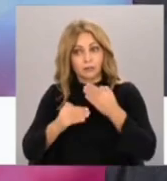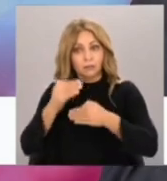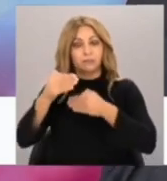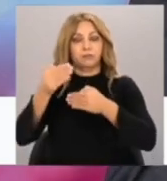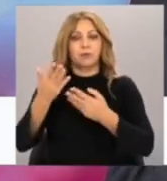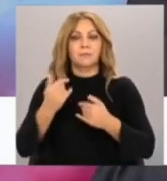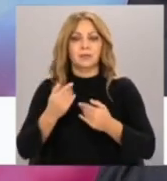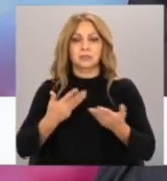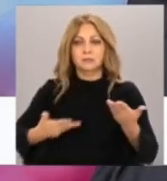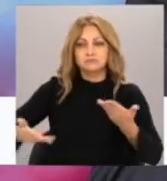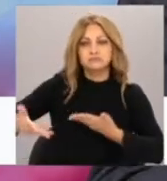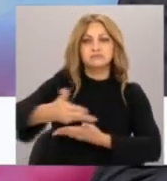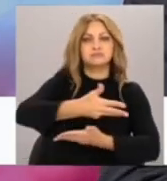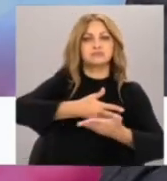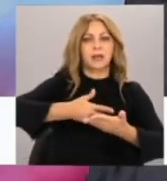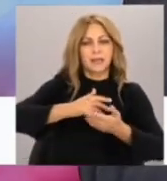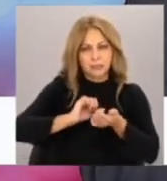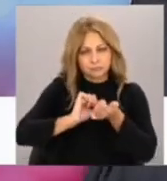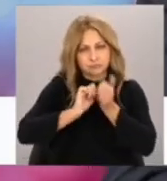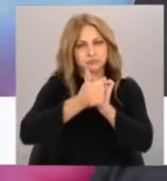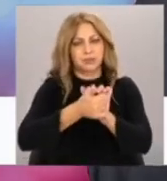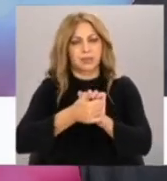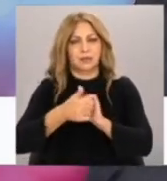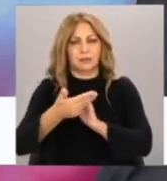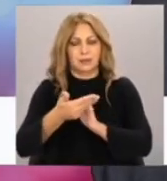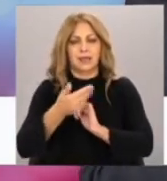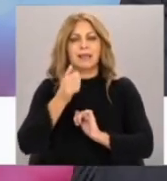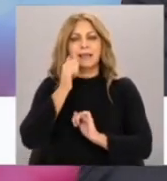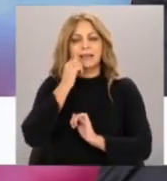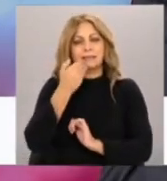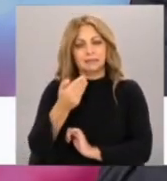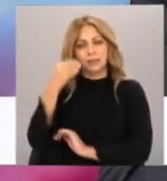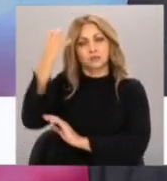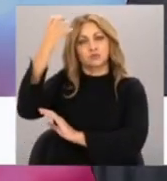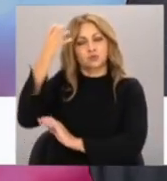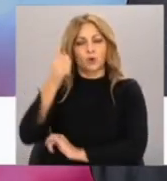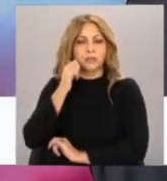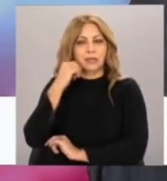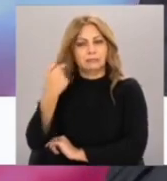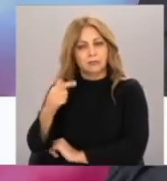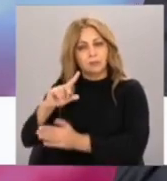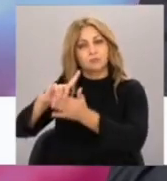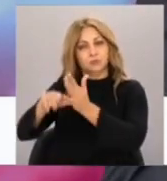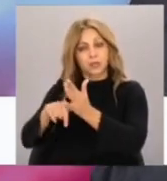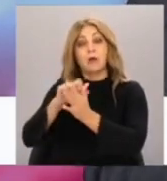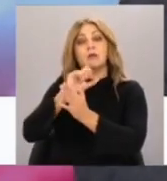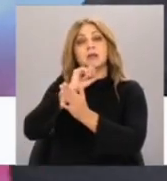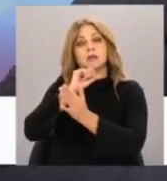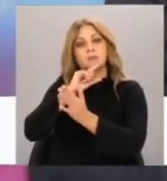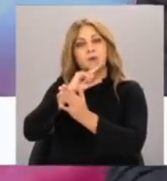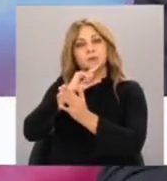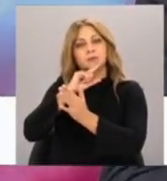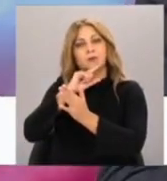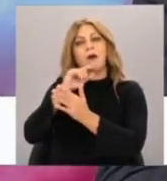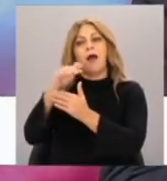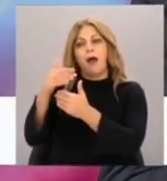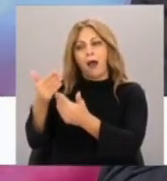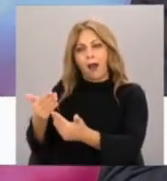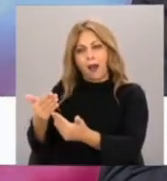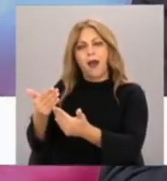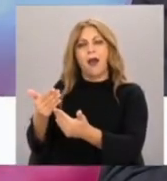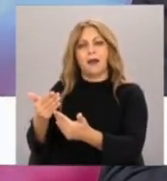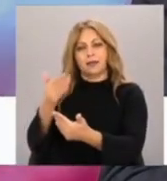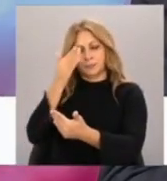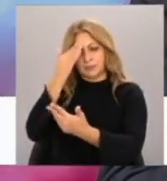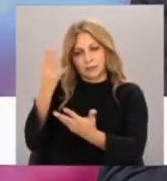dinâmico e da dignidade o que eu quero dizer com isso é que aqueles que têm sonhos e tem projetos que eles sejam dadas asas para dar dinamismo